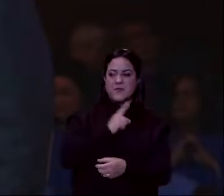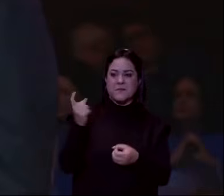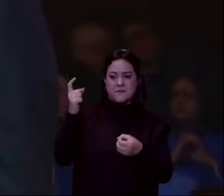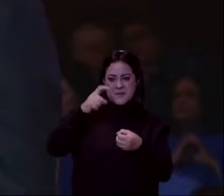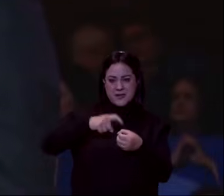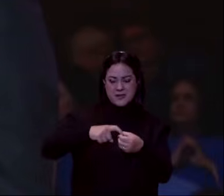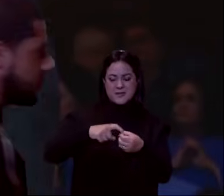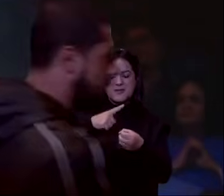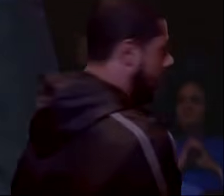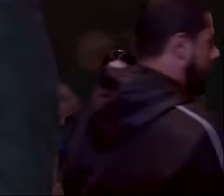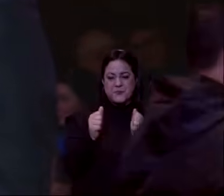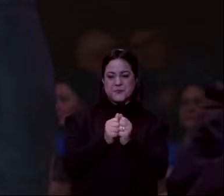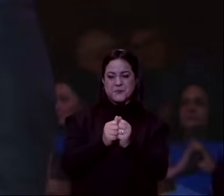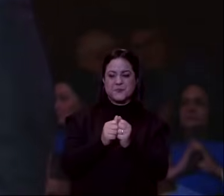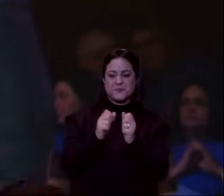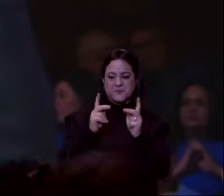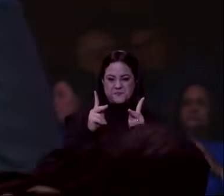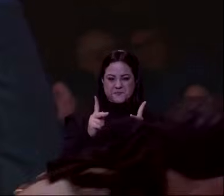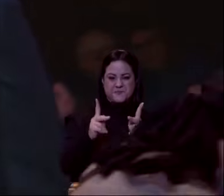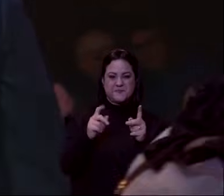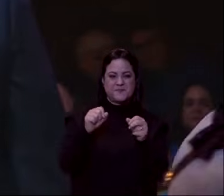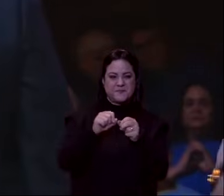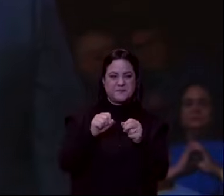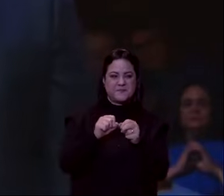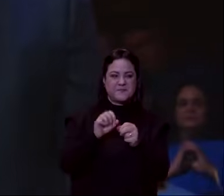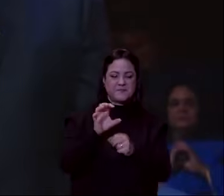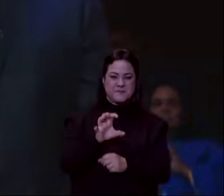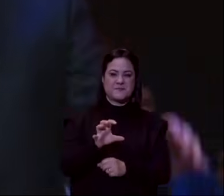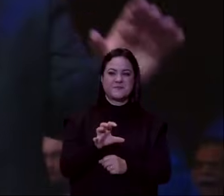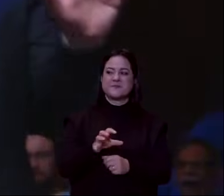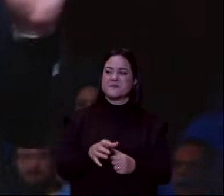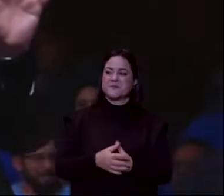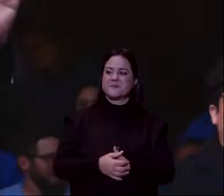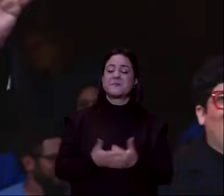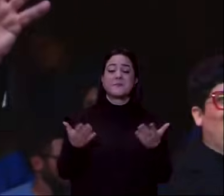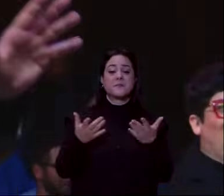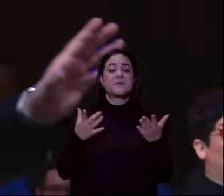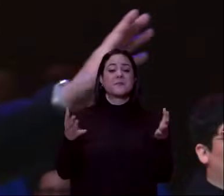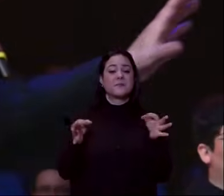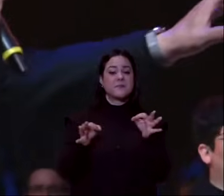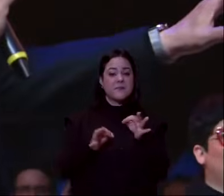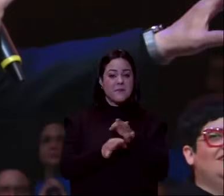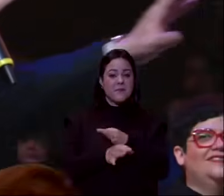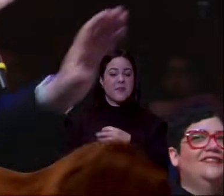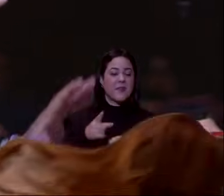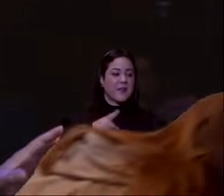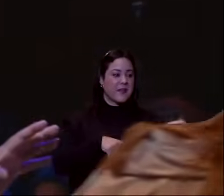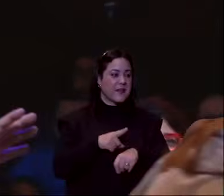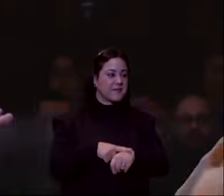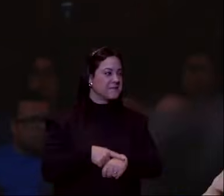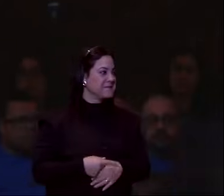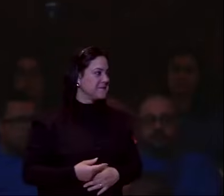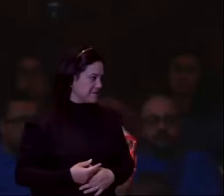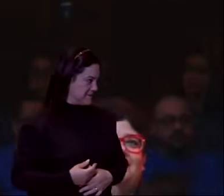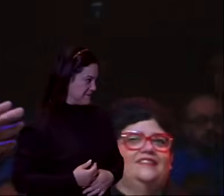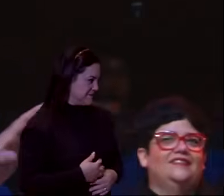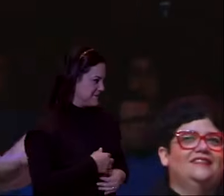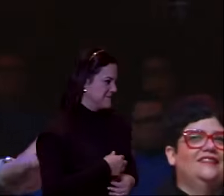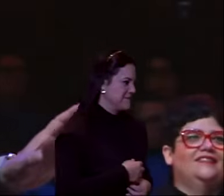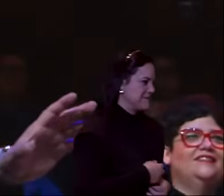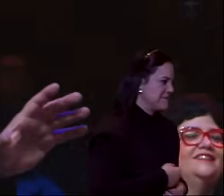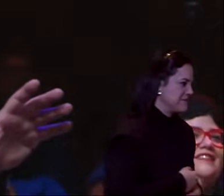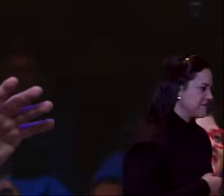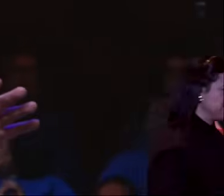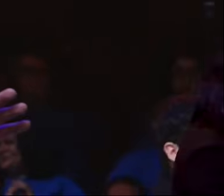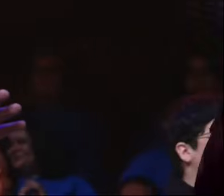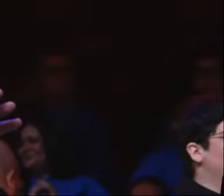parceiro nessa jornada de fé, tá bom? Faz esse favor para mim. Agora eu quero terminar essa parte antes de passar aqui para a